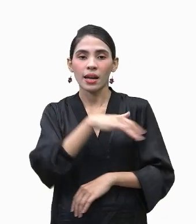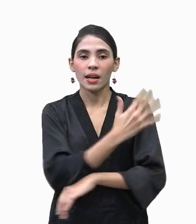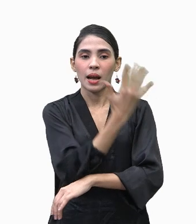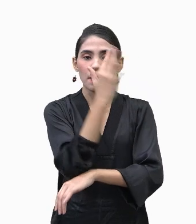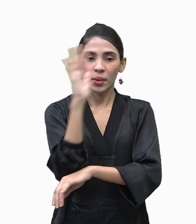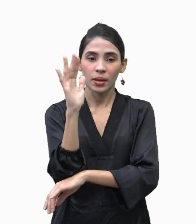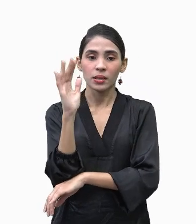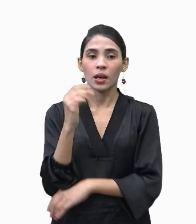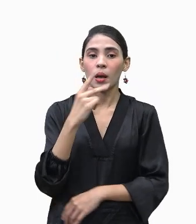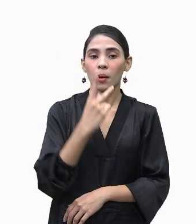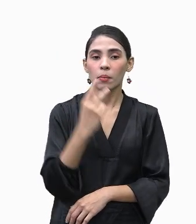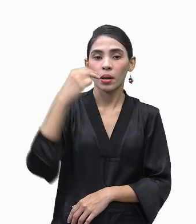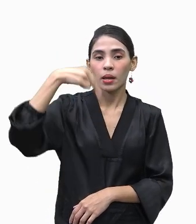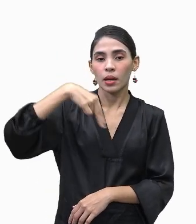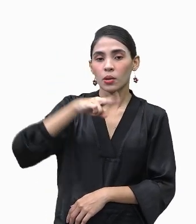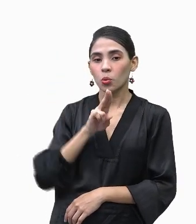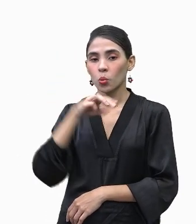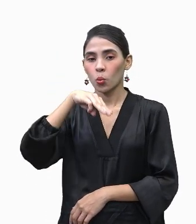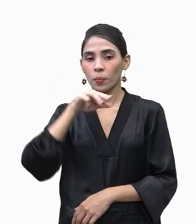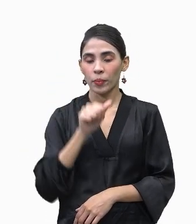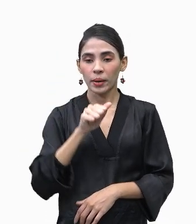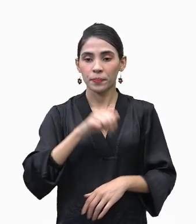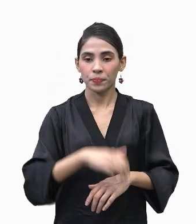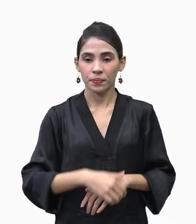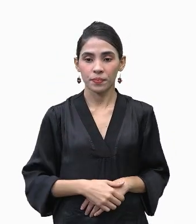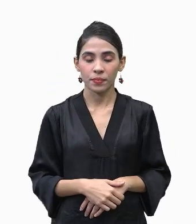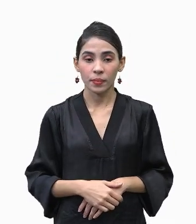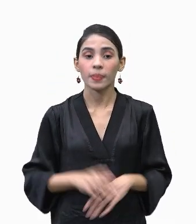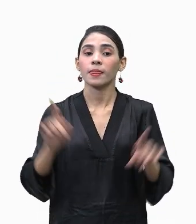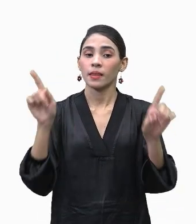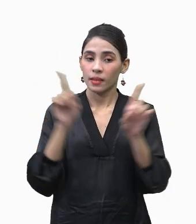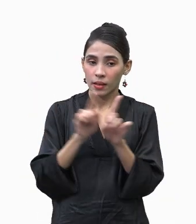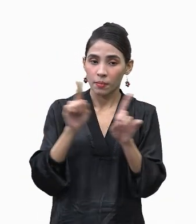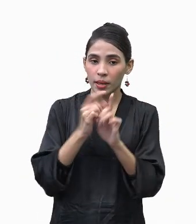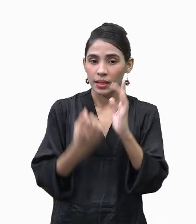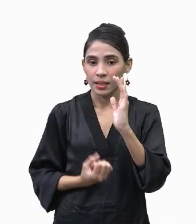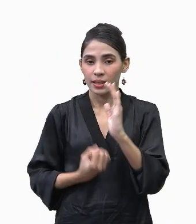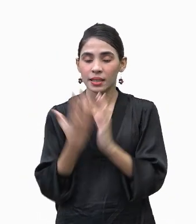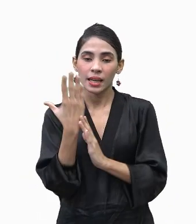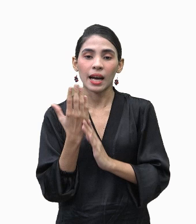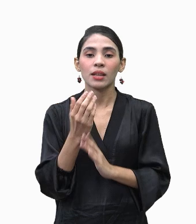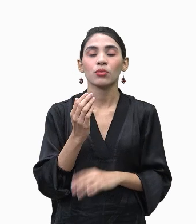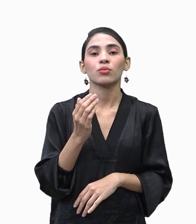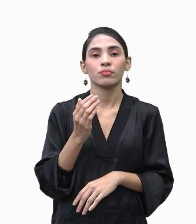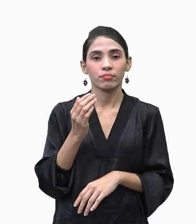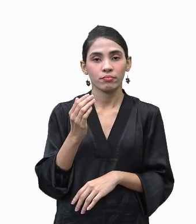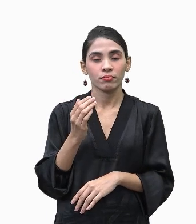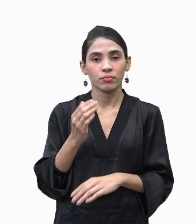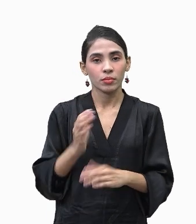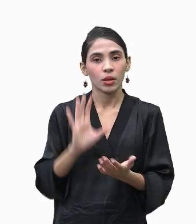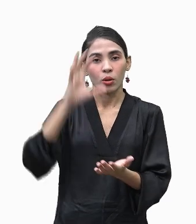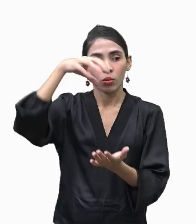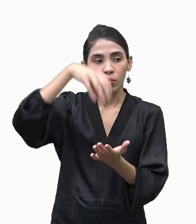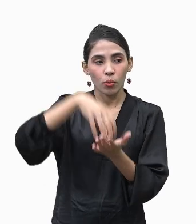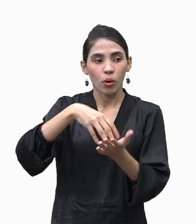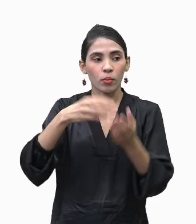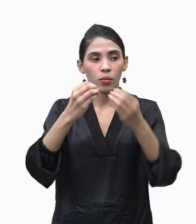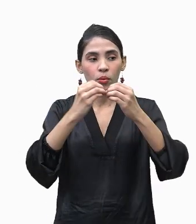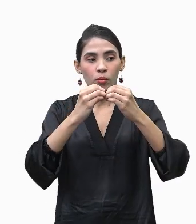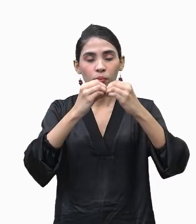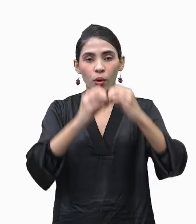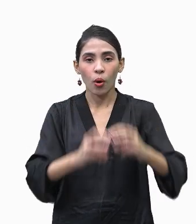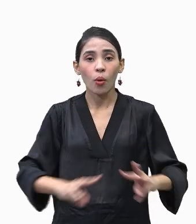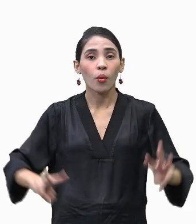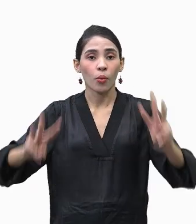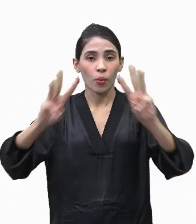o PNUMA, tá? Então, ele foi criado lá pela Assembleia Geral da ONU neste mesmo ano,